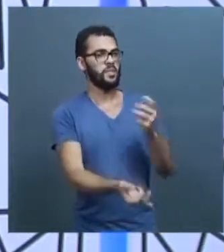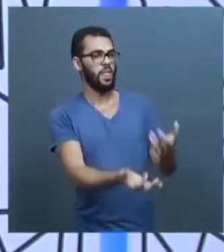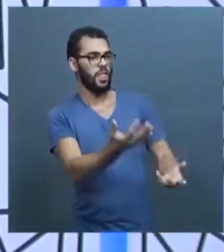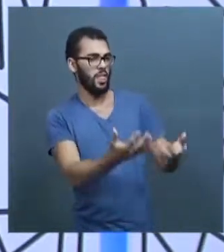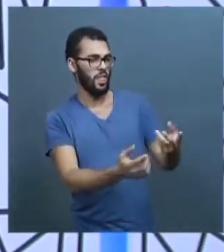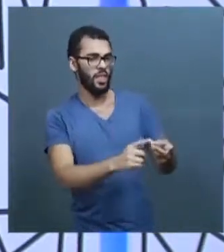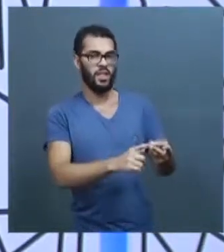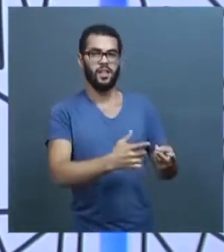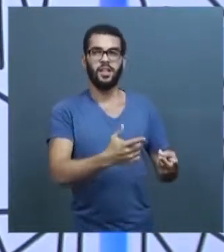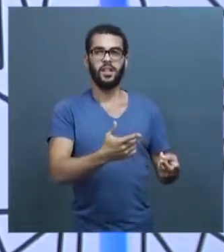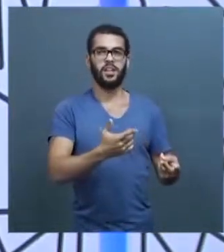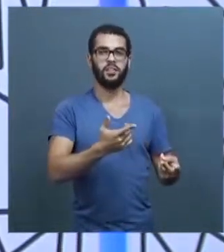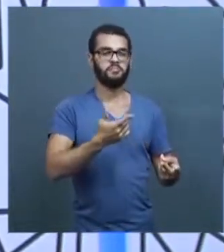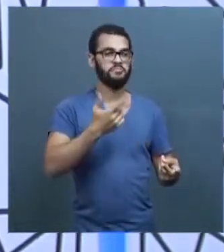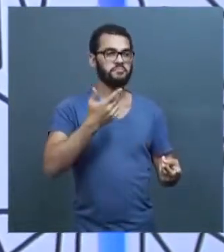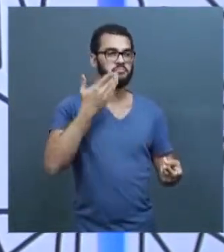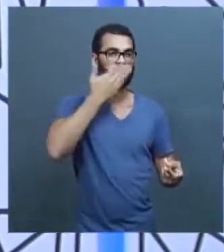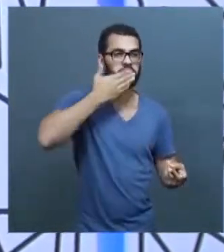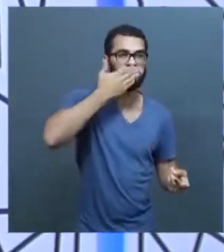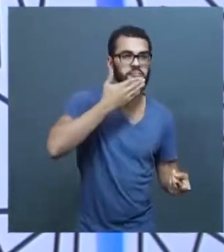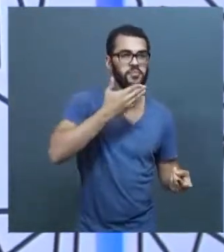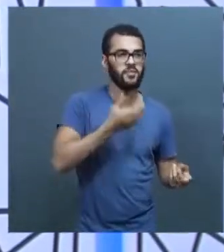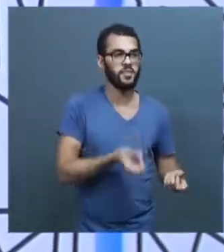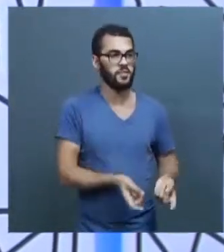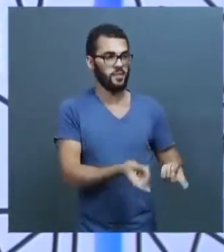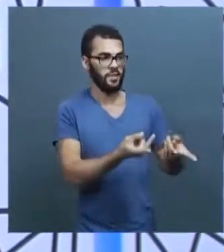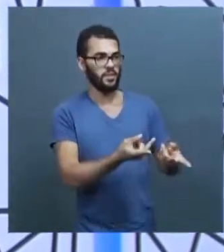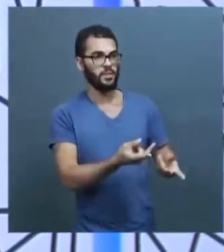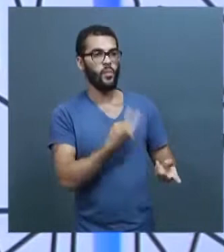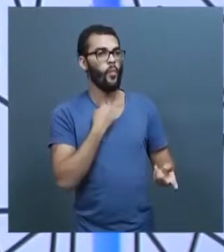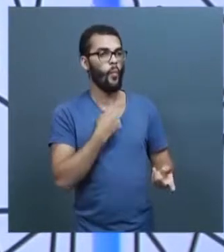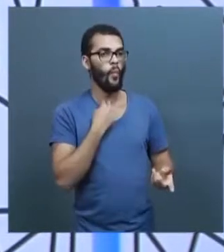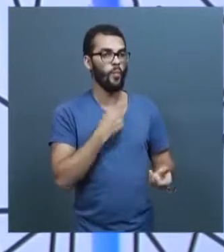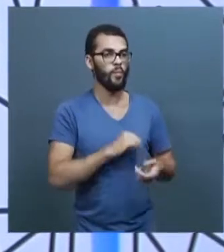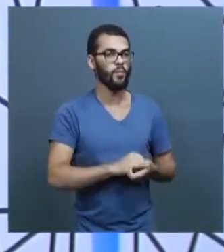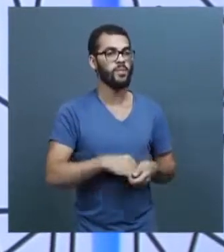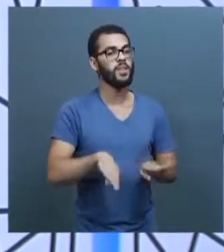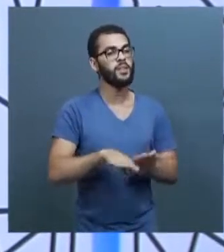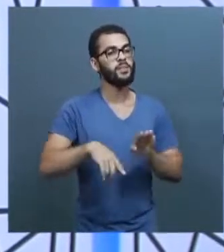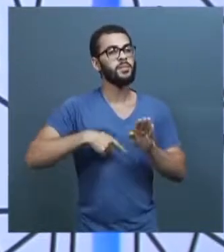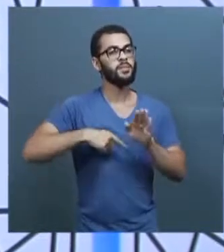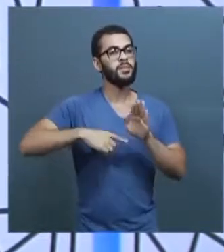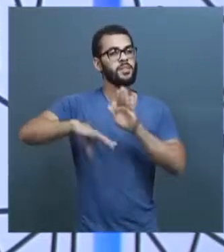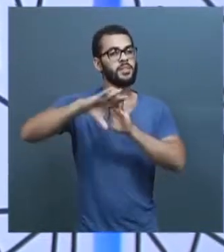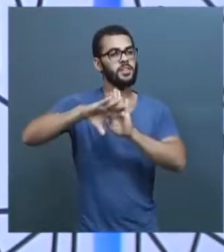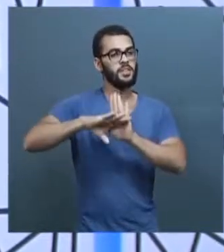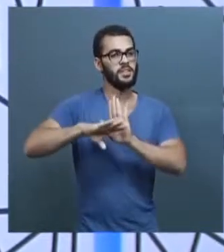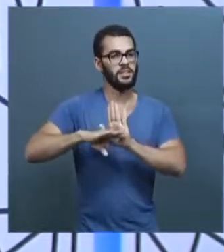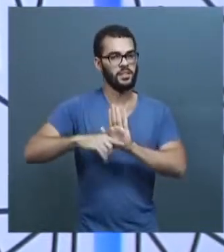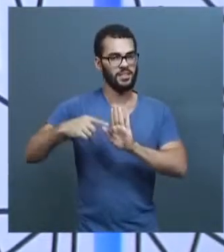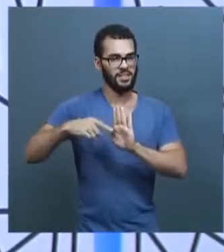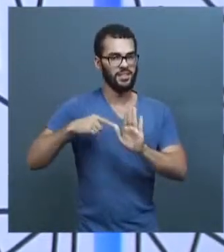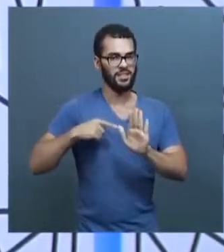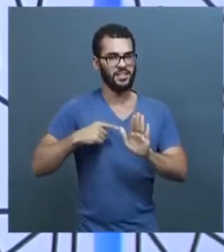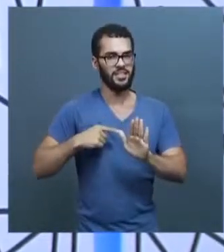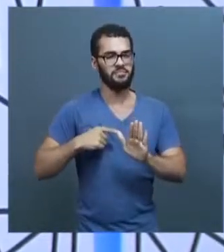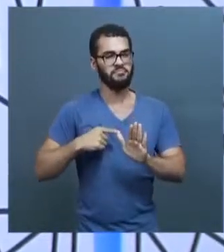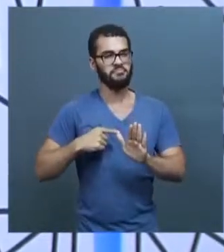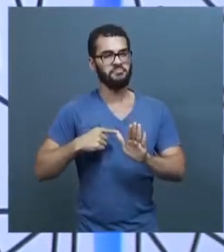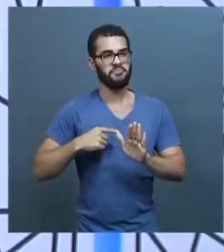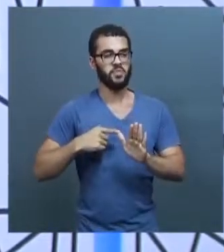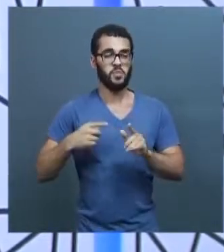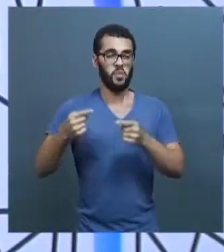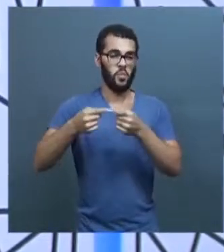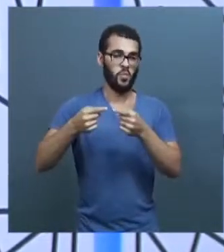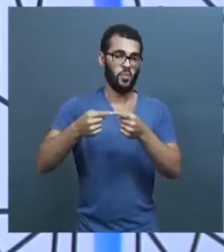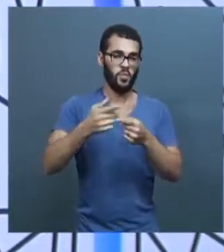guloseimas das escolas, as vendas, né? E o cardápio sempre foi bastante balanceado. Mas com o novo decreto,